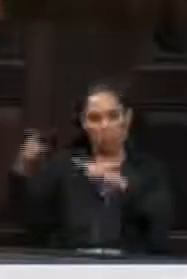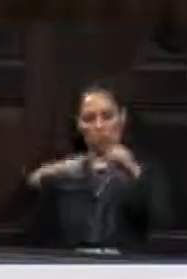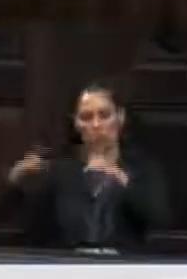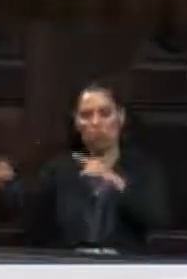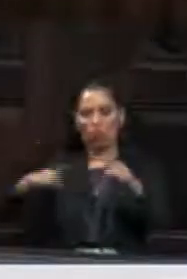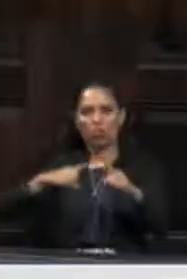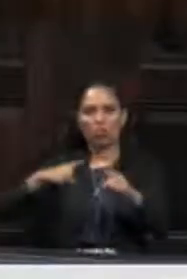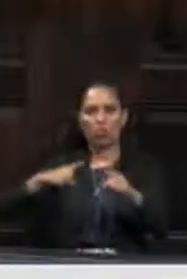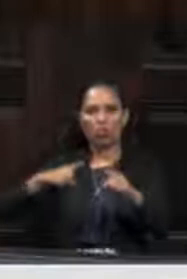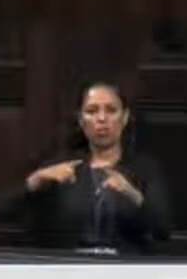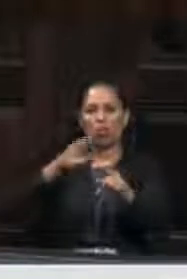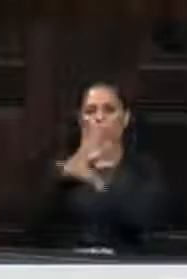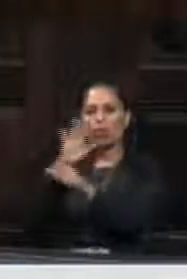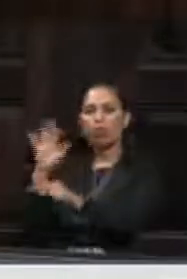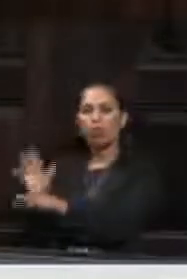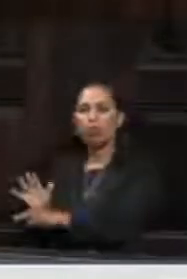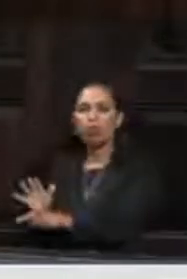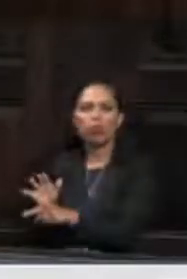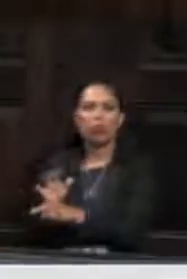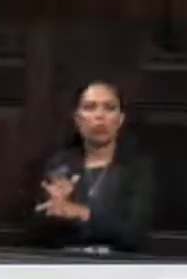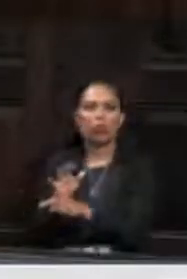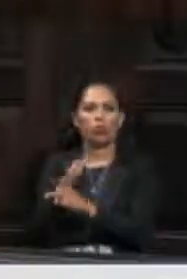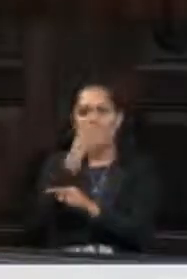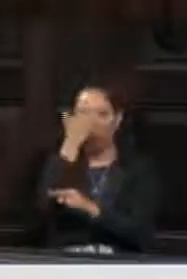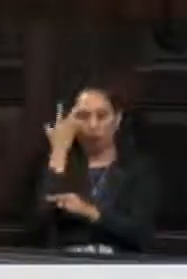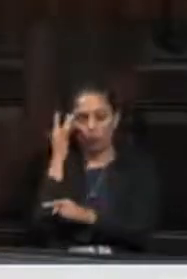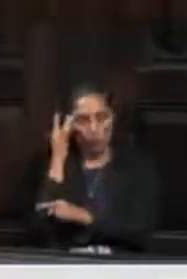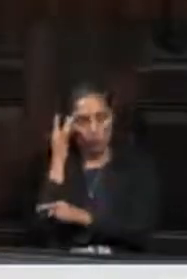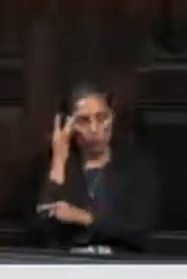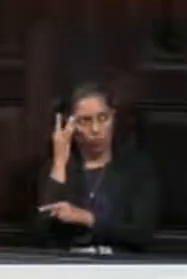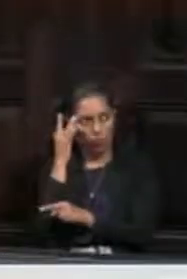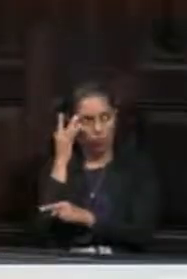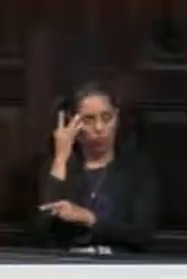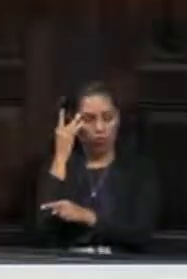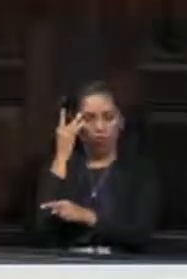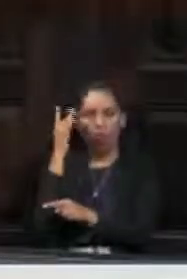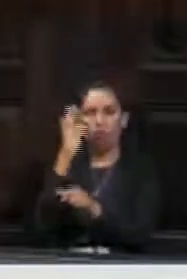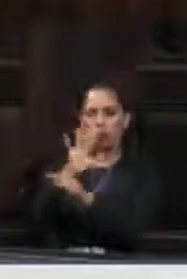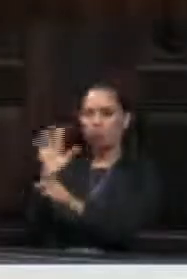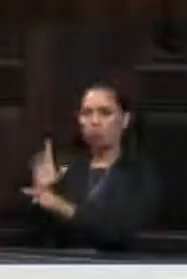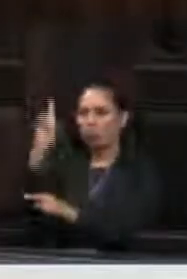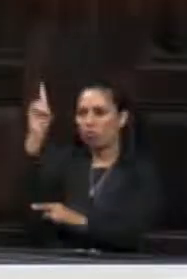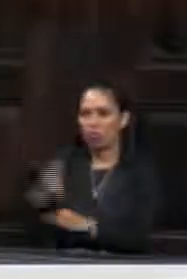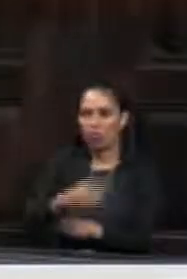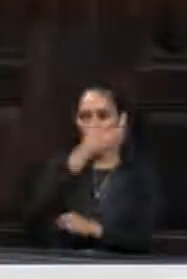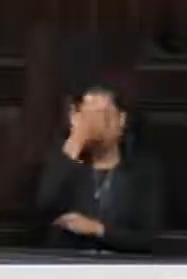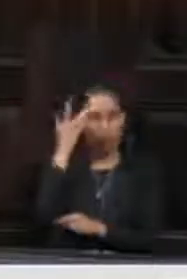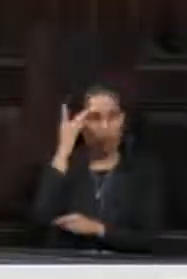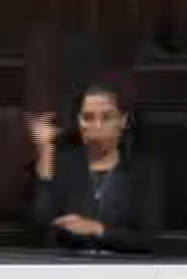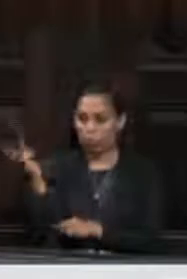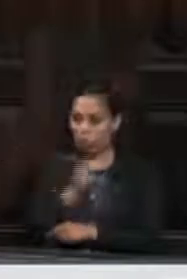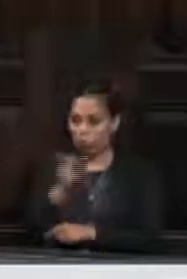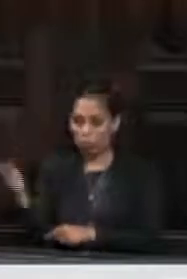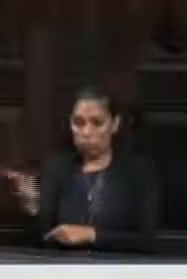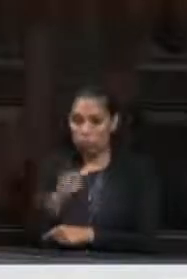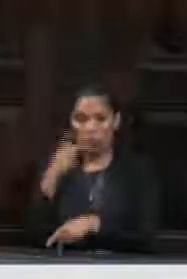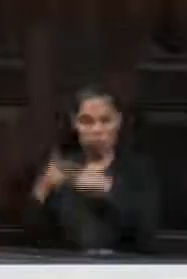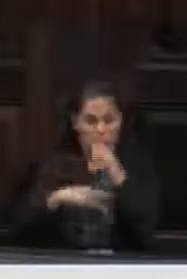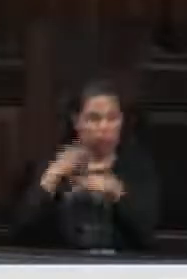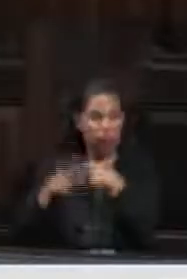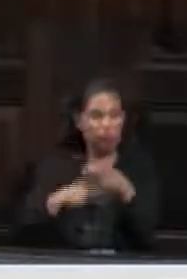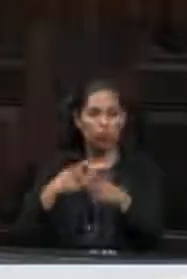defendeu o povo, defendeu os direitos humanos. Eles eram cristãos e declaravam